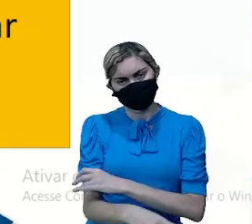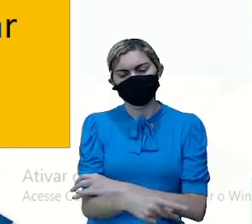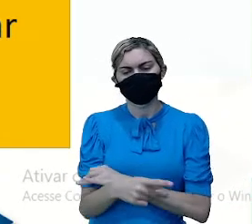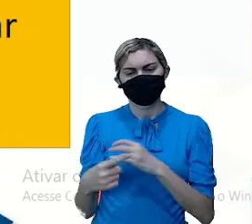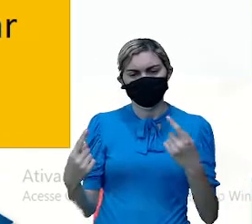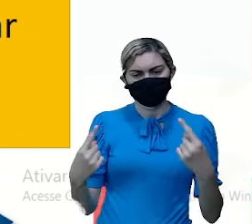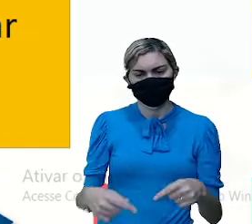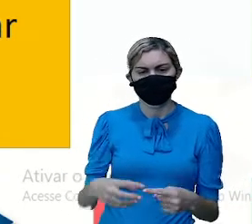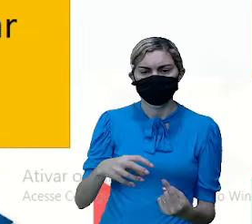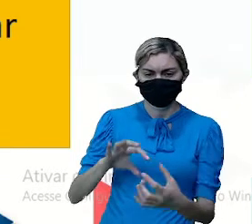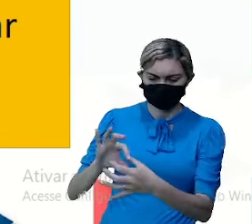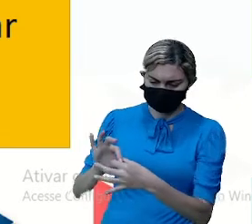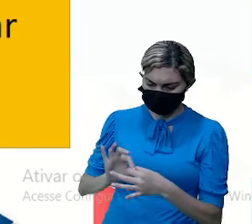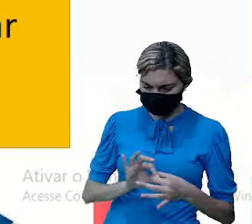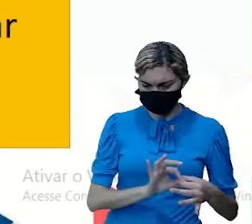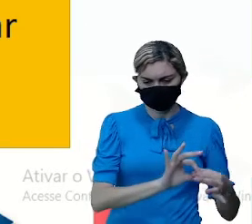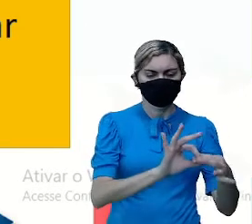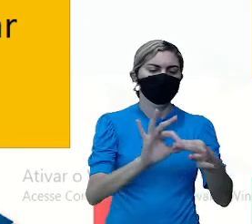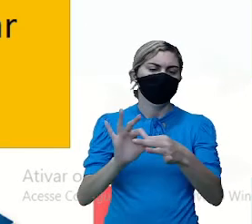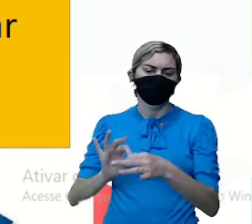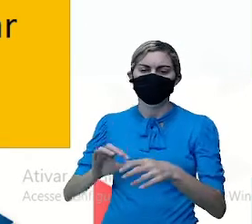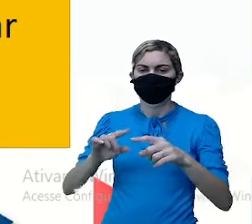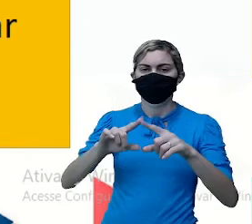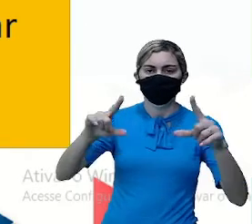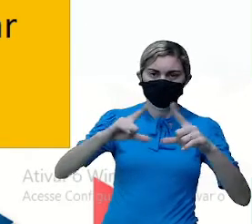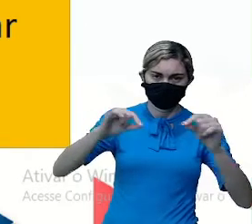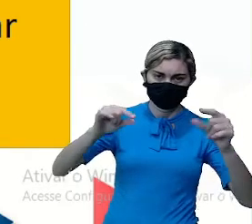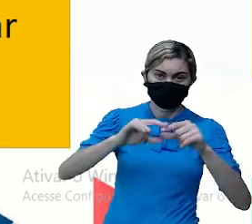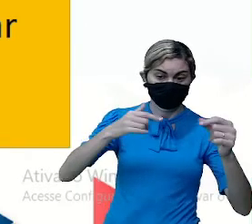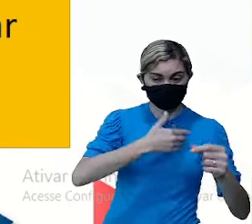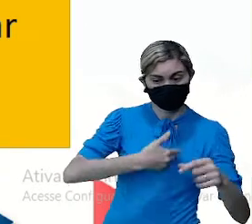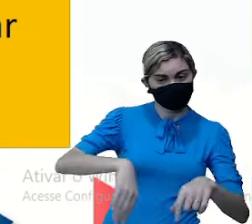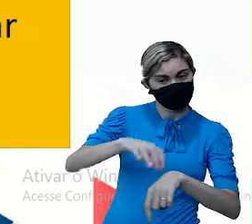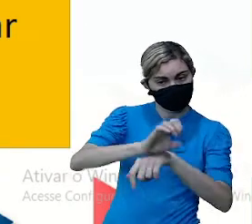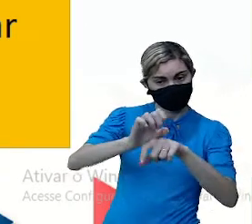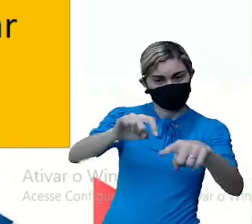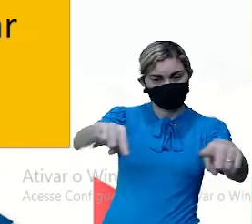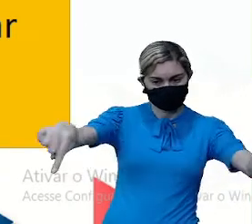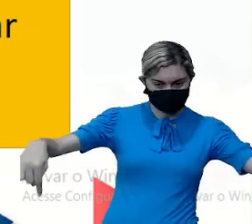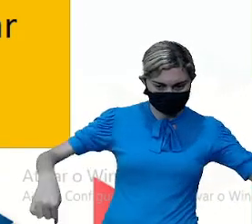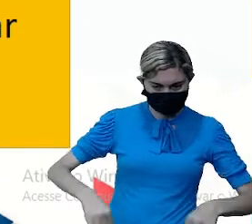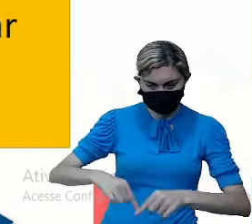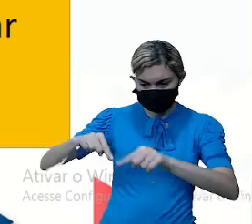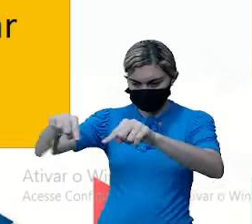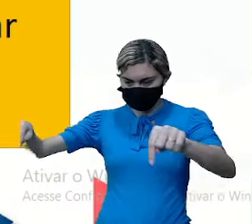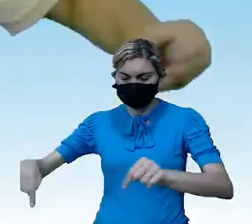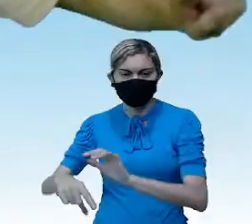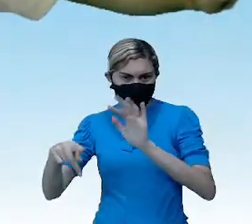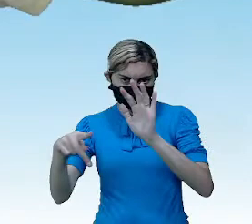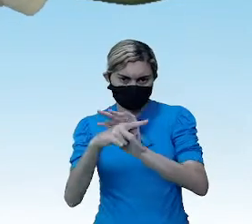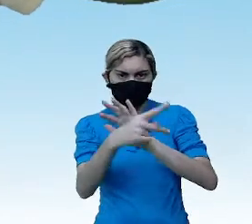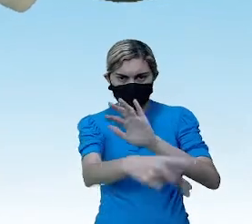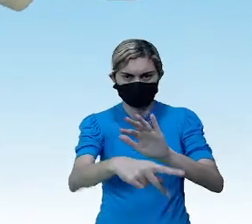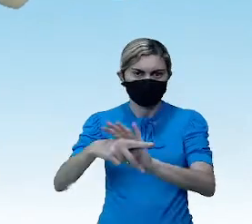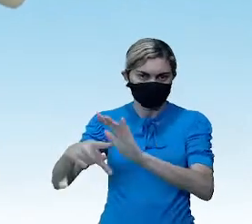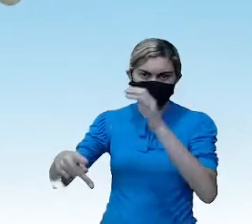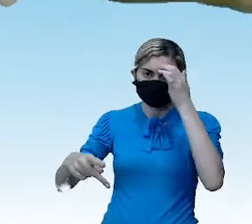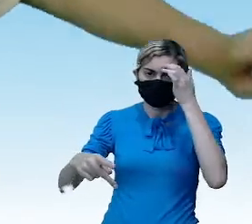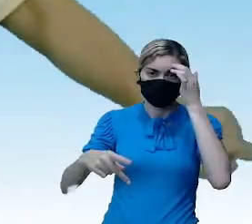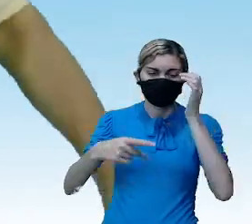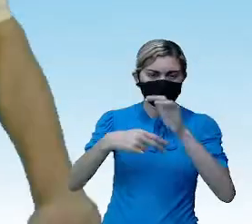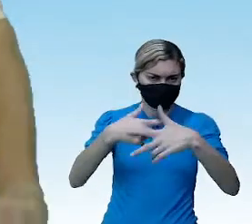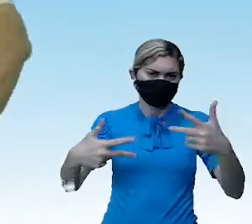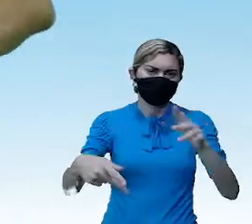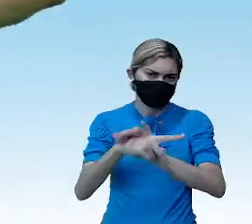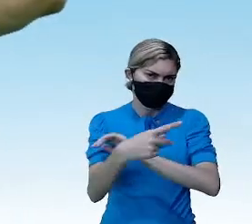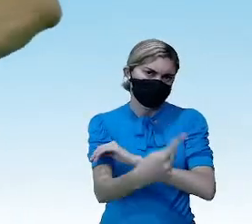à União demarcá-las, proteger e fazer respeitar todos os seus bens. Isso